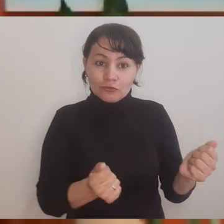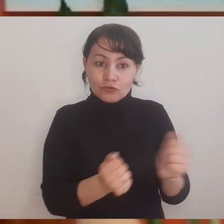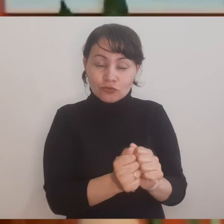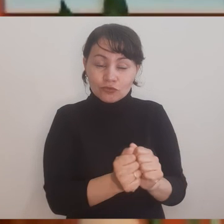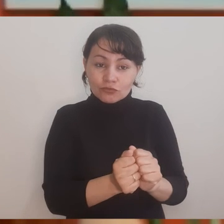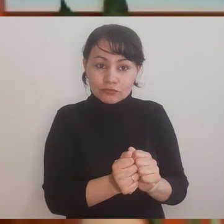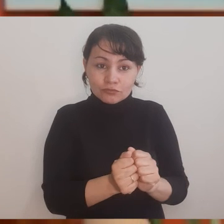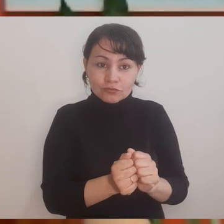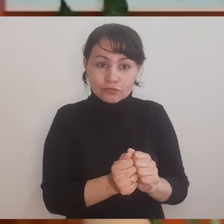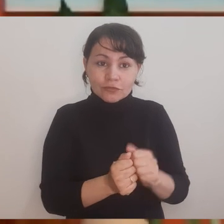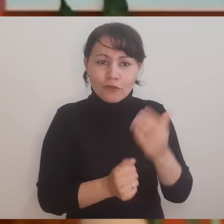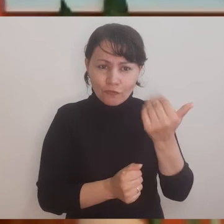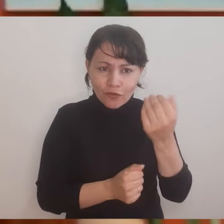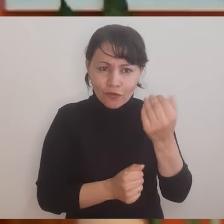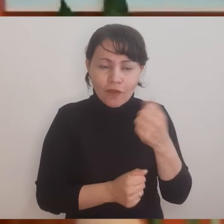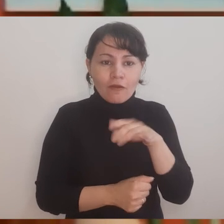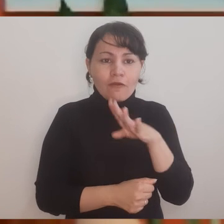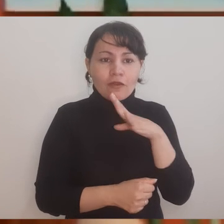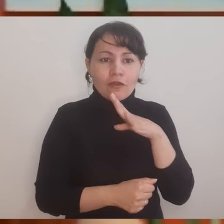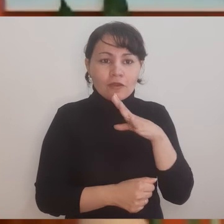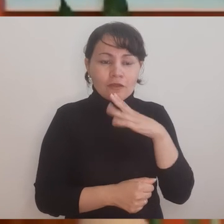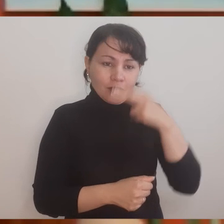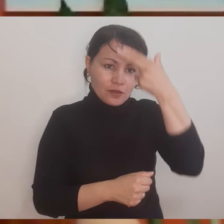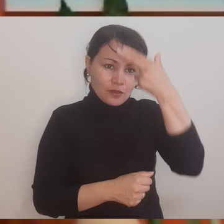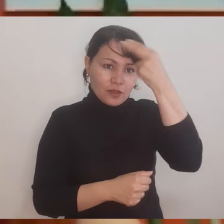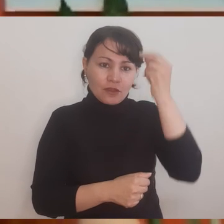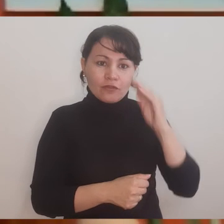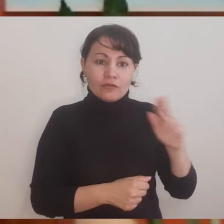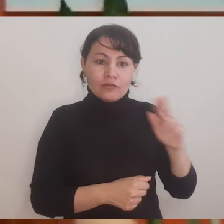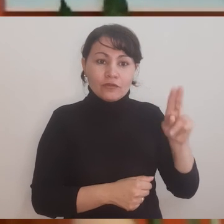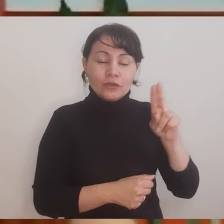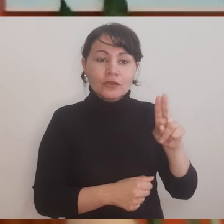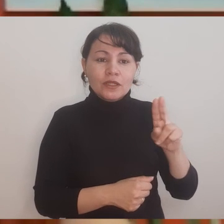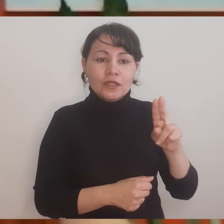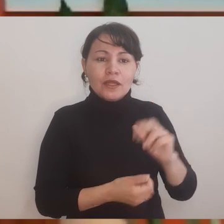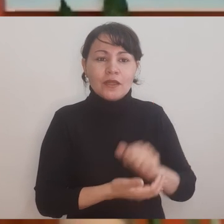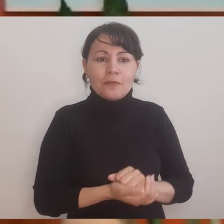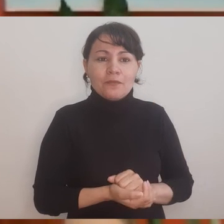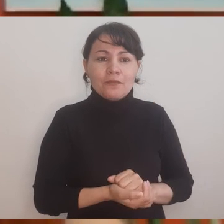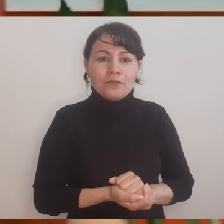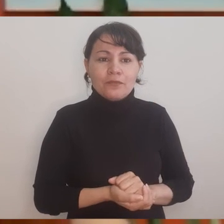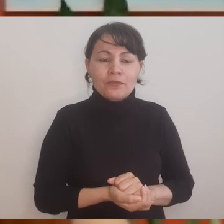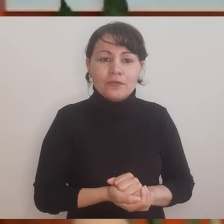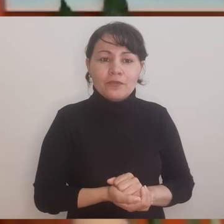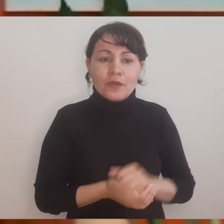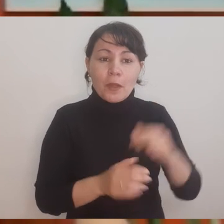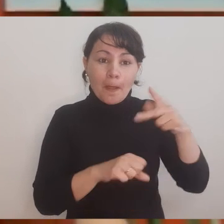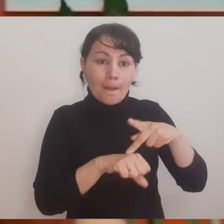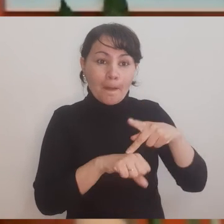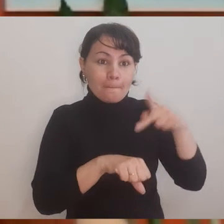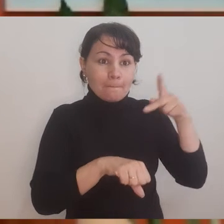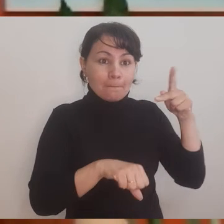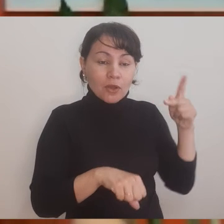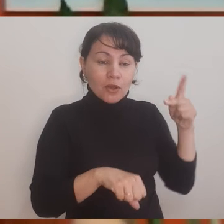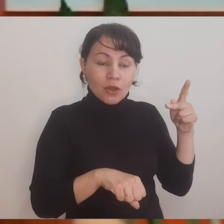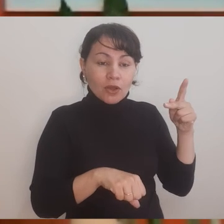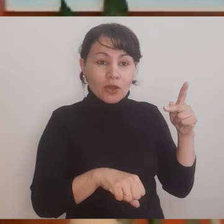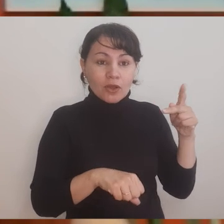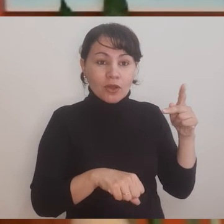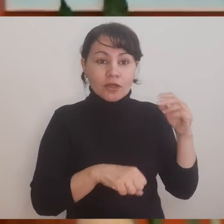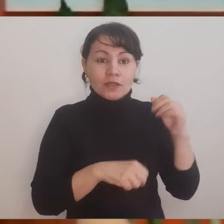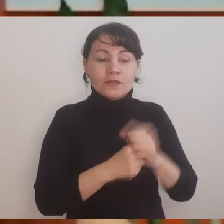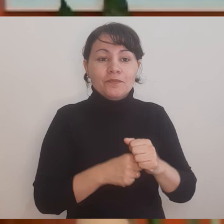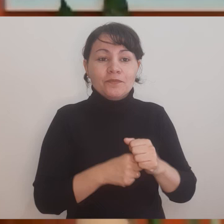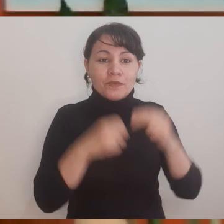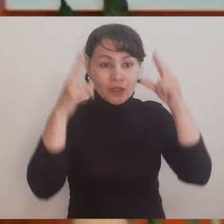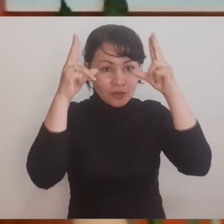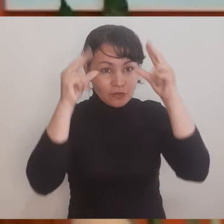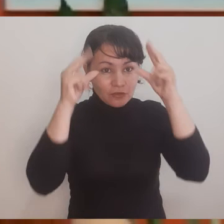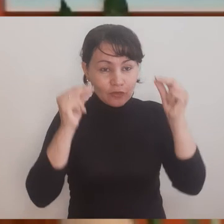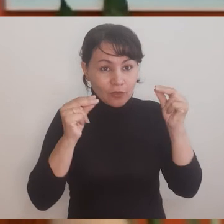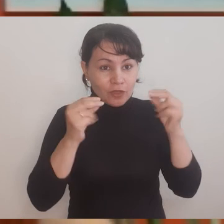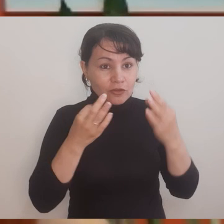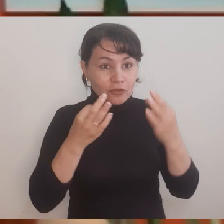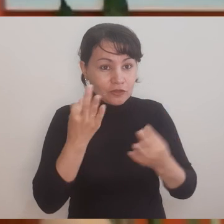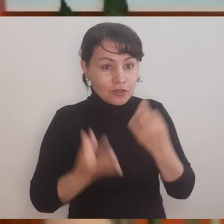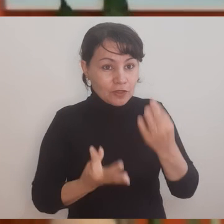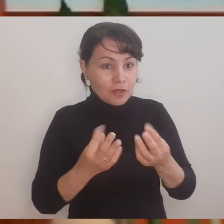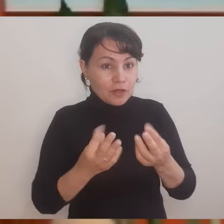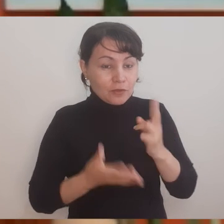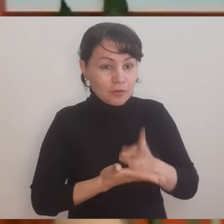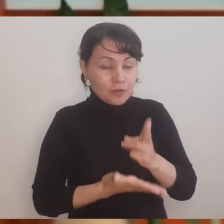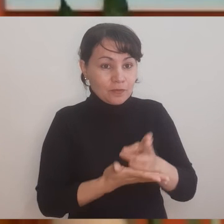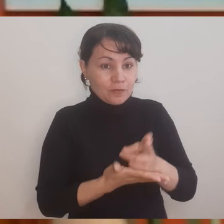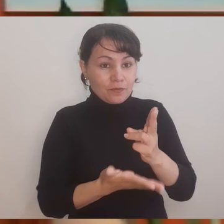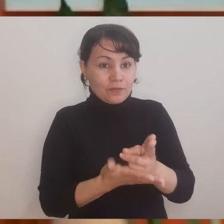venham conhecer a faculdade, venham conhecer a pós-graduação em enfermagem e terapia intensiva da